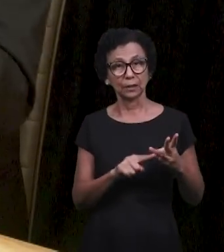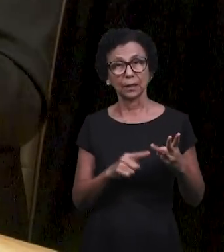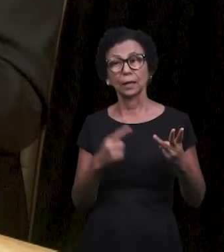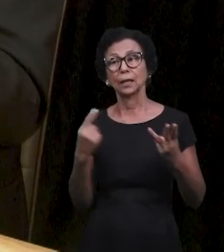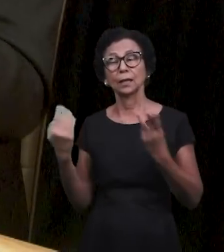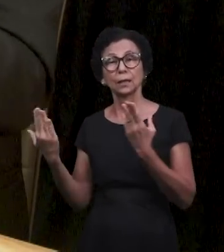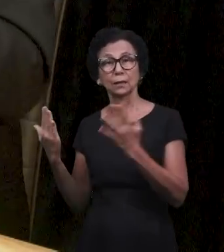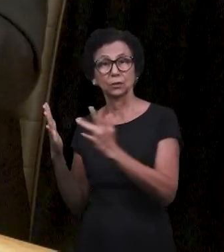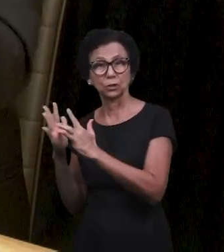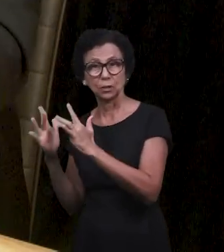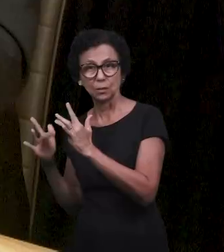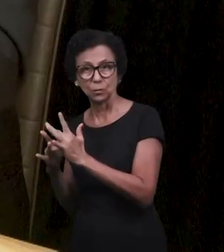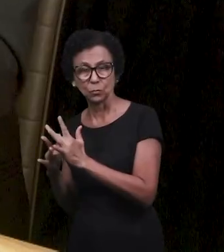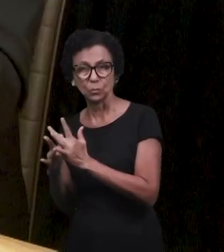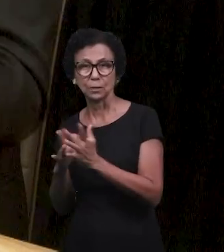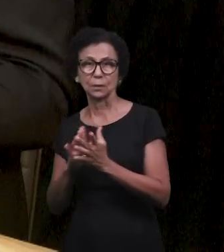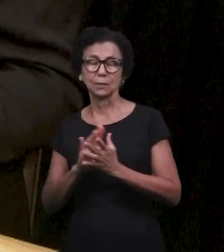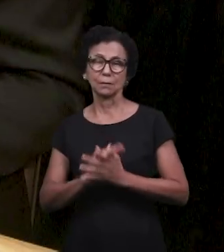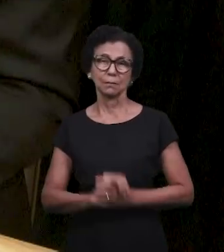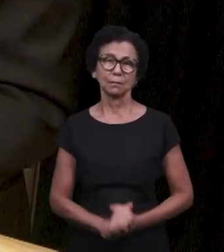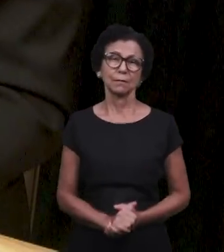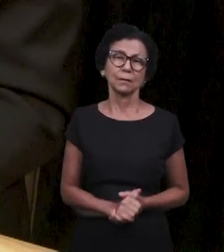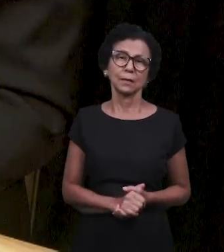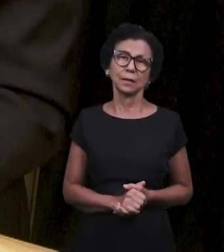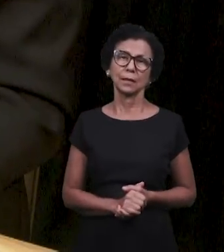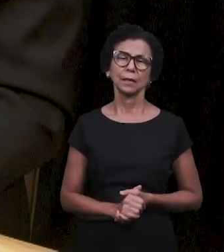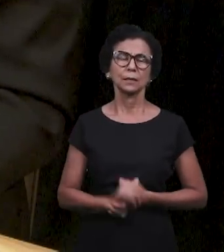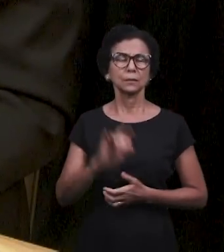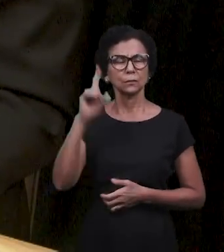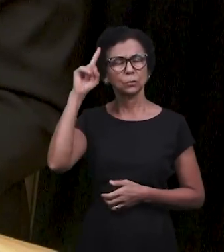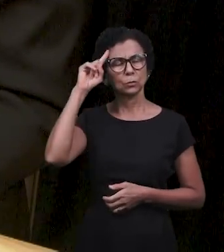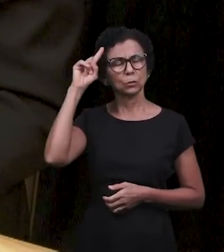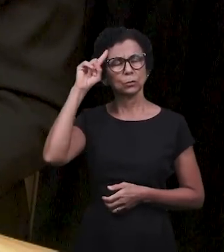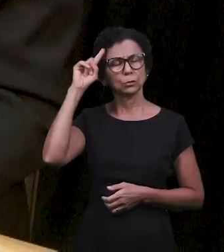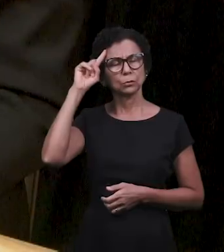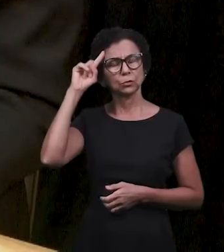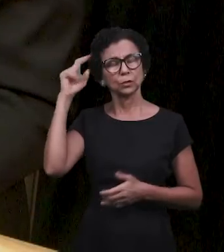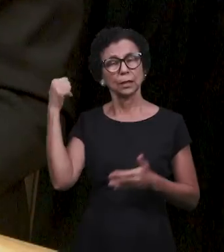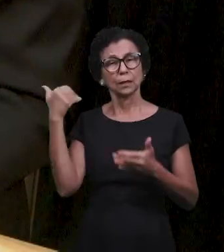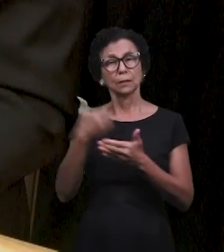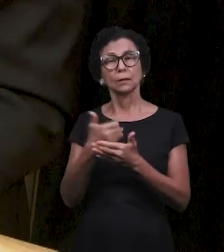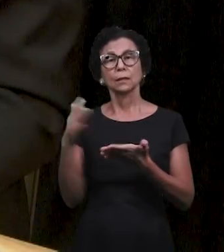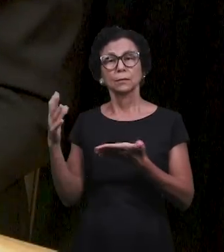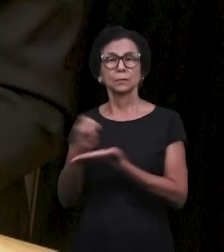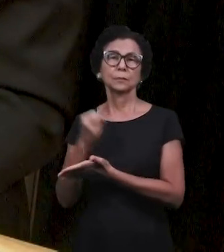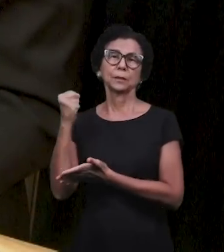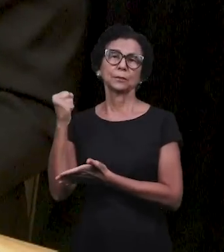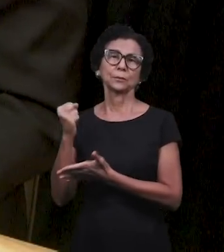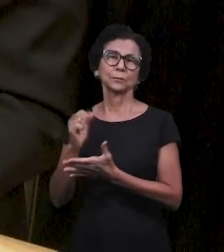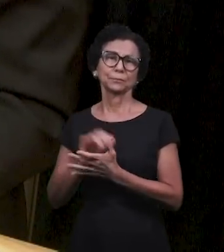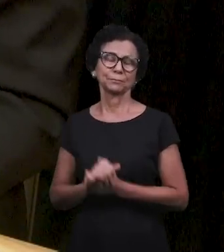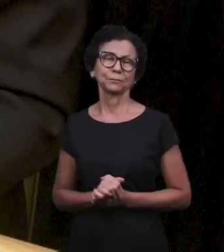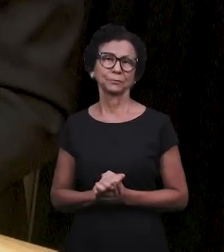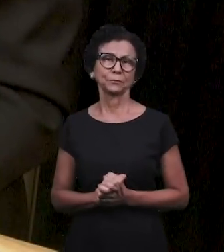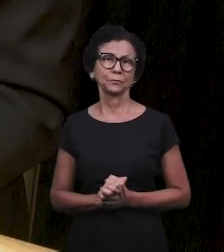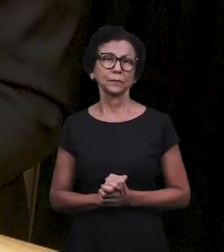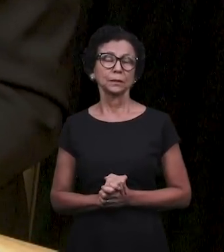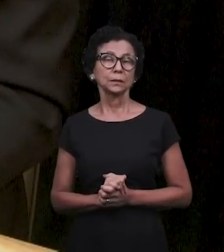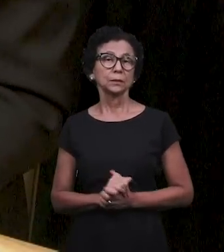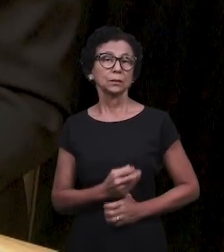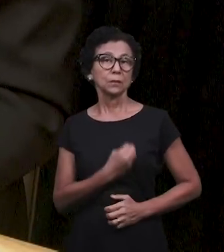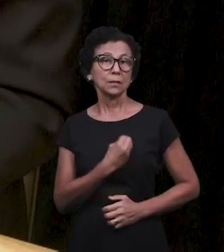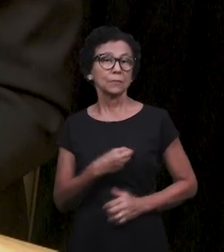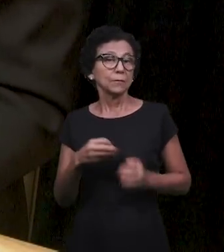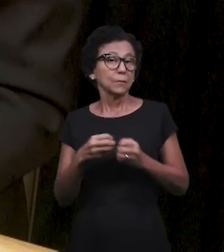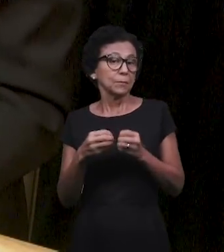igreja hoje, que é o Israel espiritual, todos os dias até a consumação. Então, a nossa vida é um